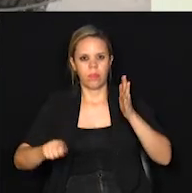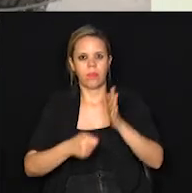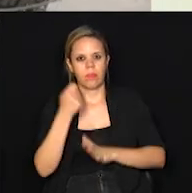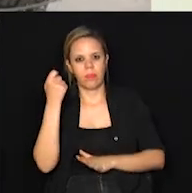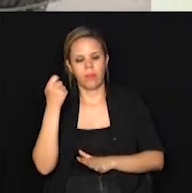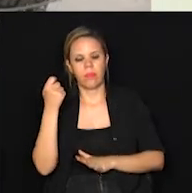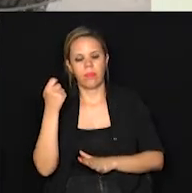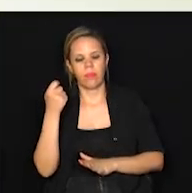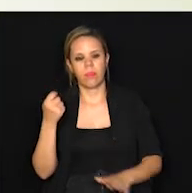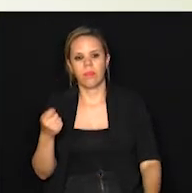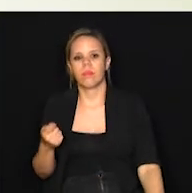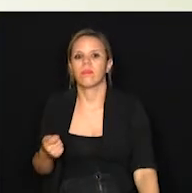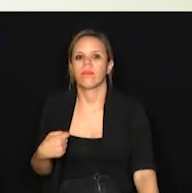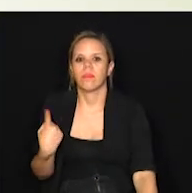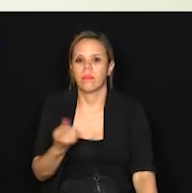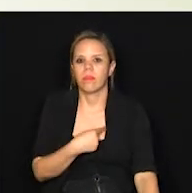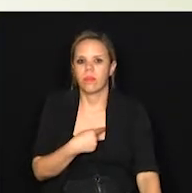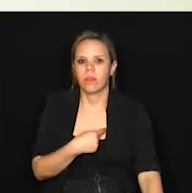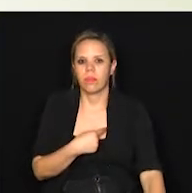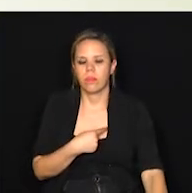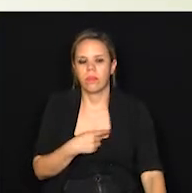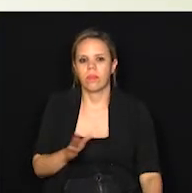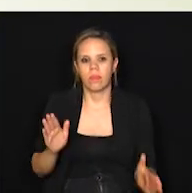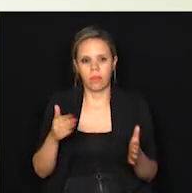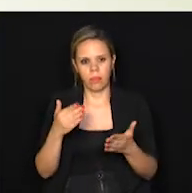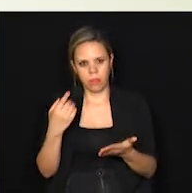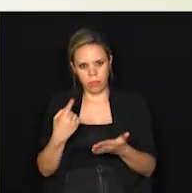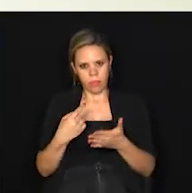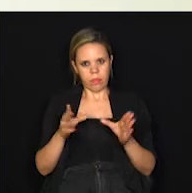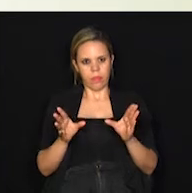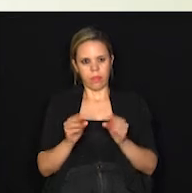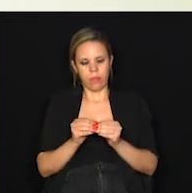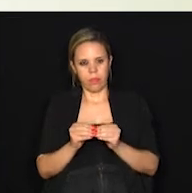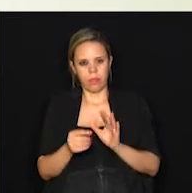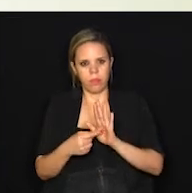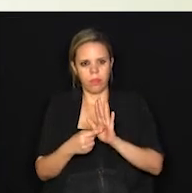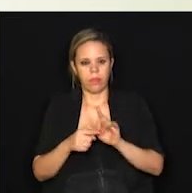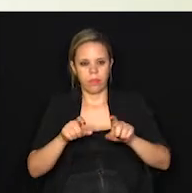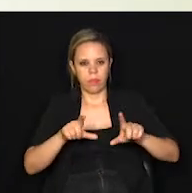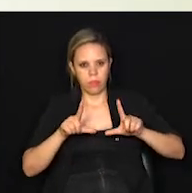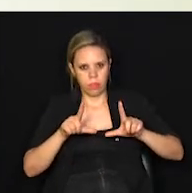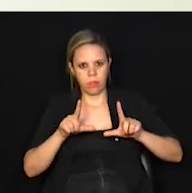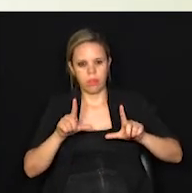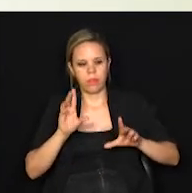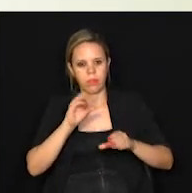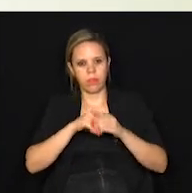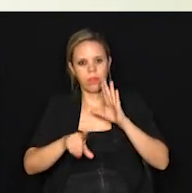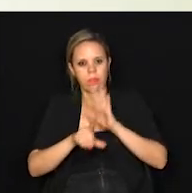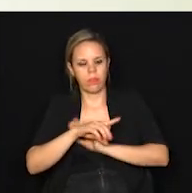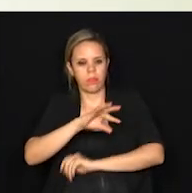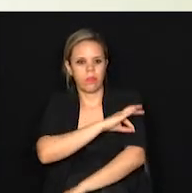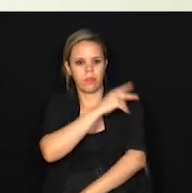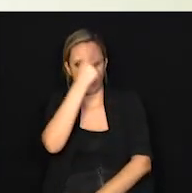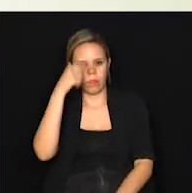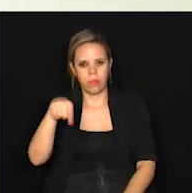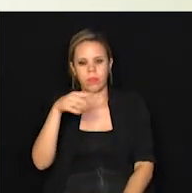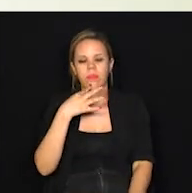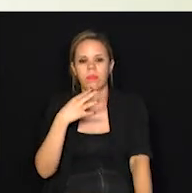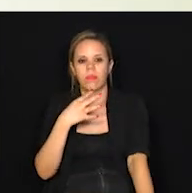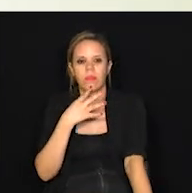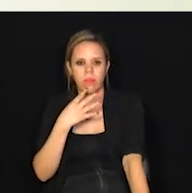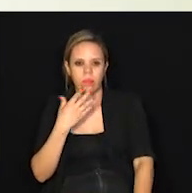talvez não tenha feito isso ainda, até porque já se falava de um retorno em setembro, mas as nossas escolas estão prontas, preparadas para o